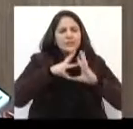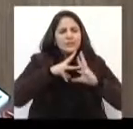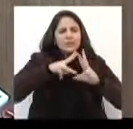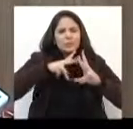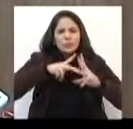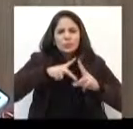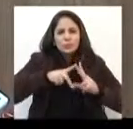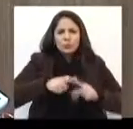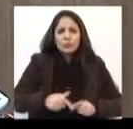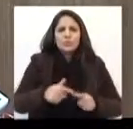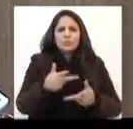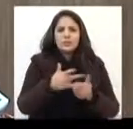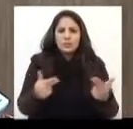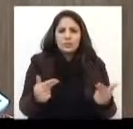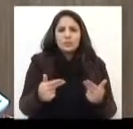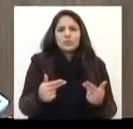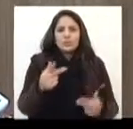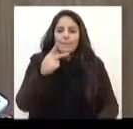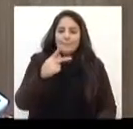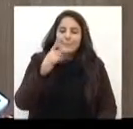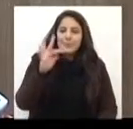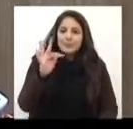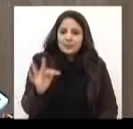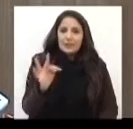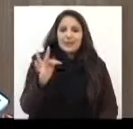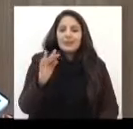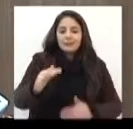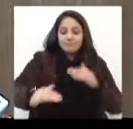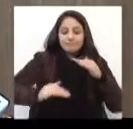falcatrua, do comando do PT, a nível